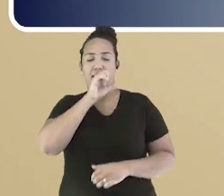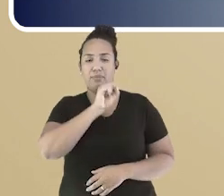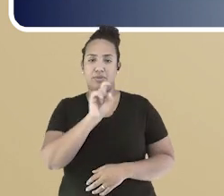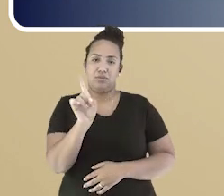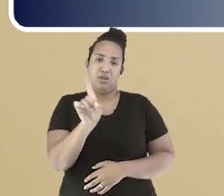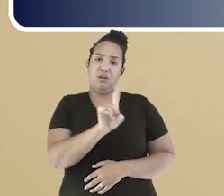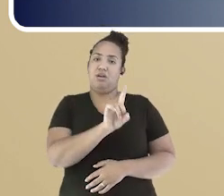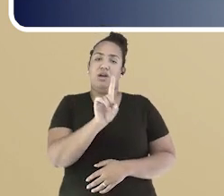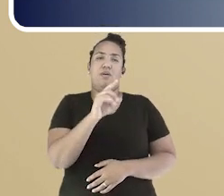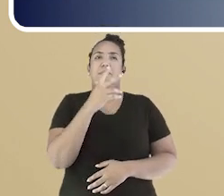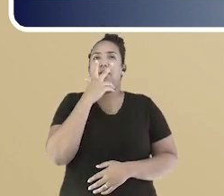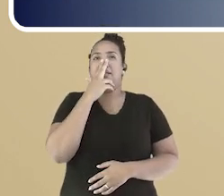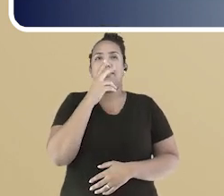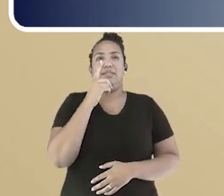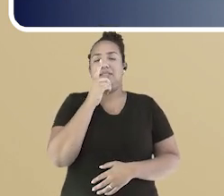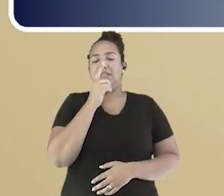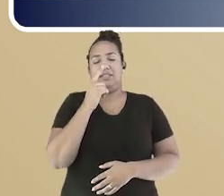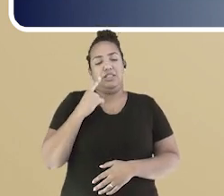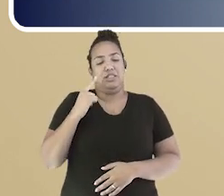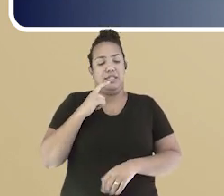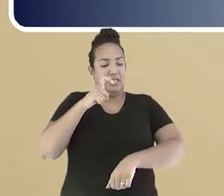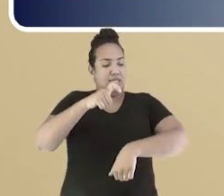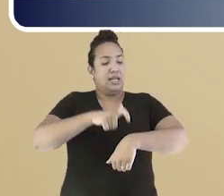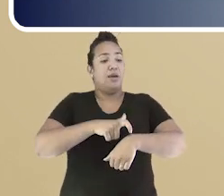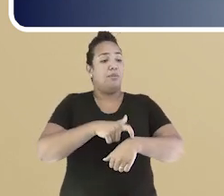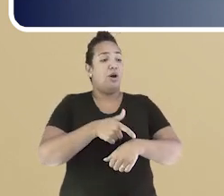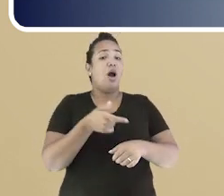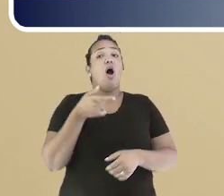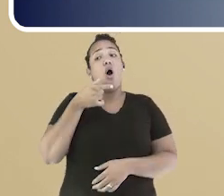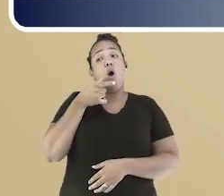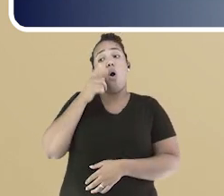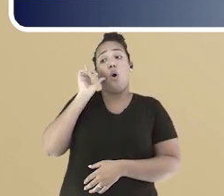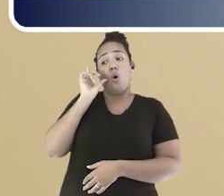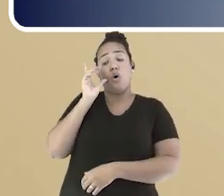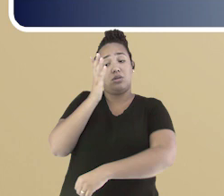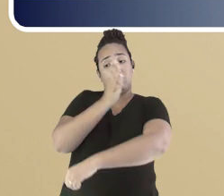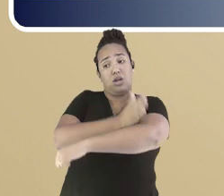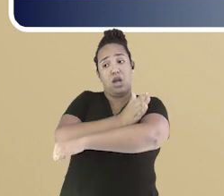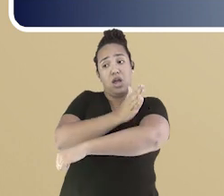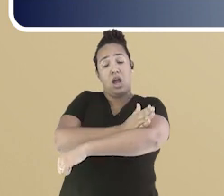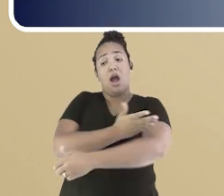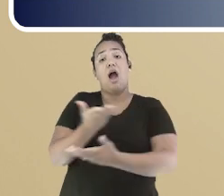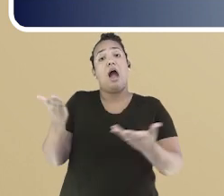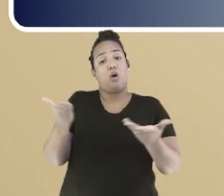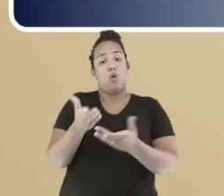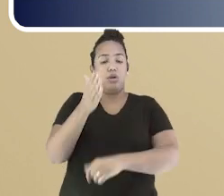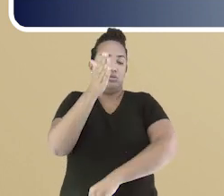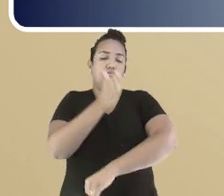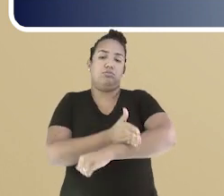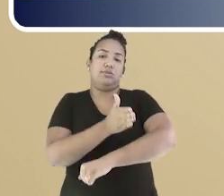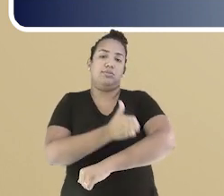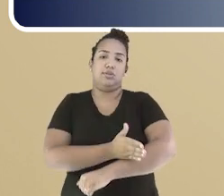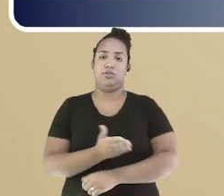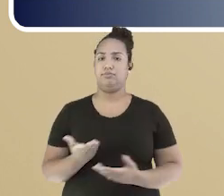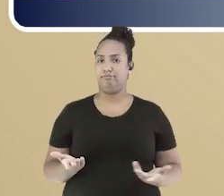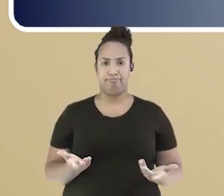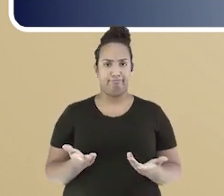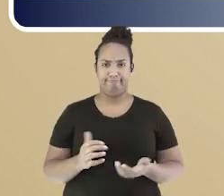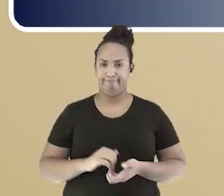pode parecer. Não existiu uma data na qual as pessoas disseram: ontem era a Idade Antiga, a partir de hoje é a Idade